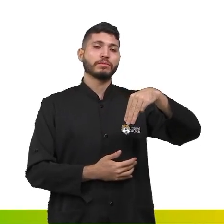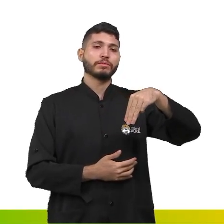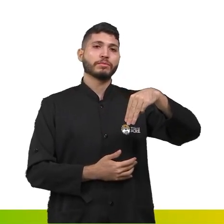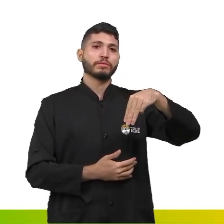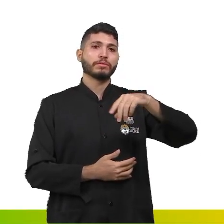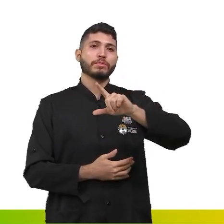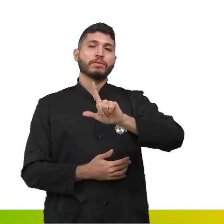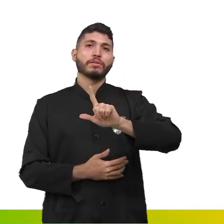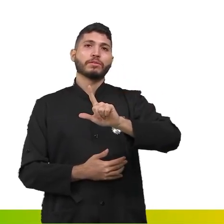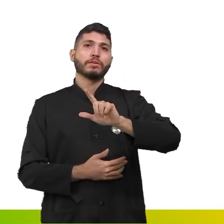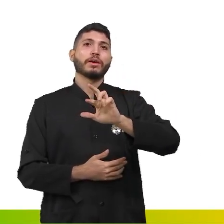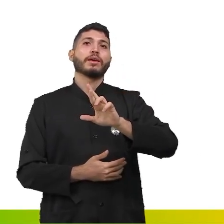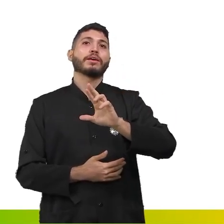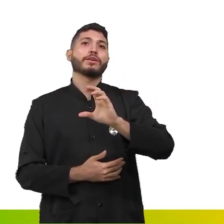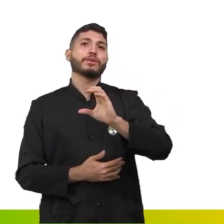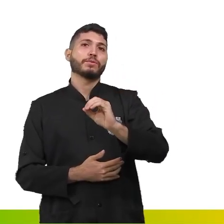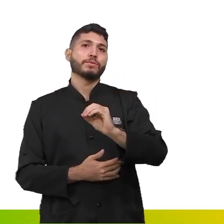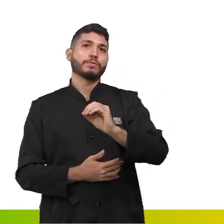lado RO